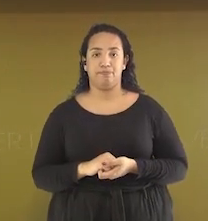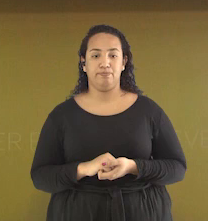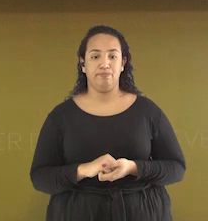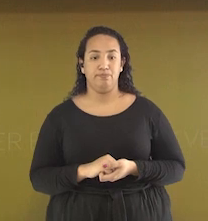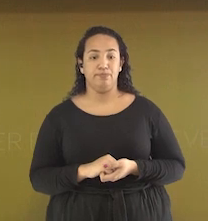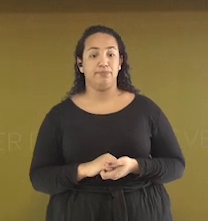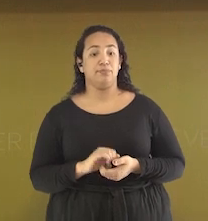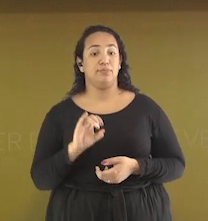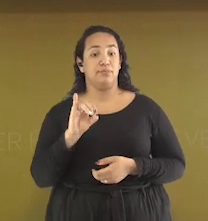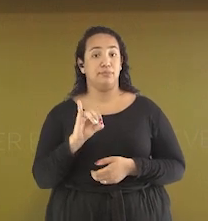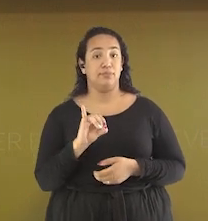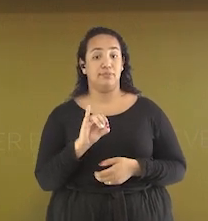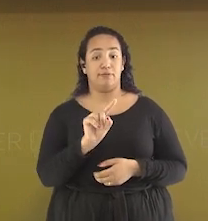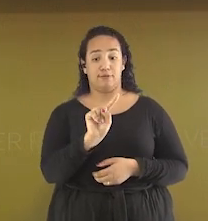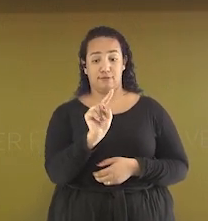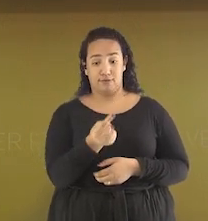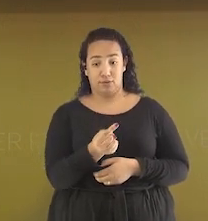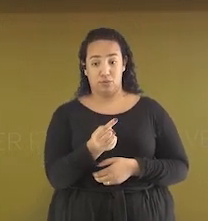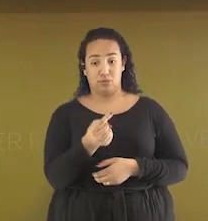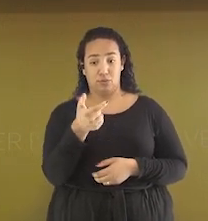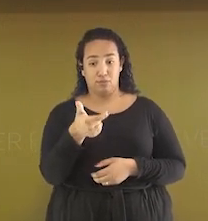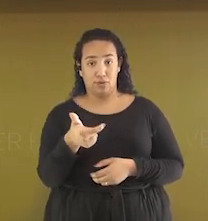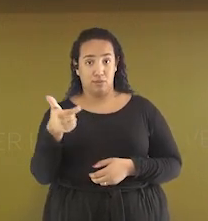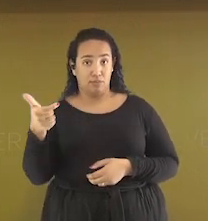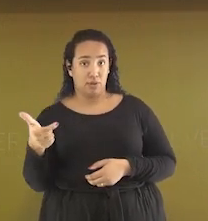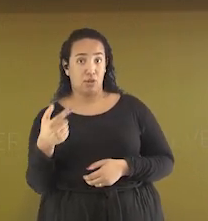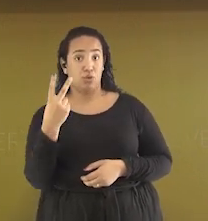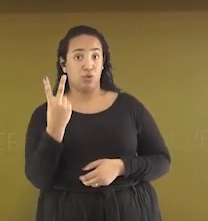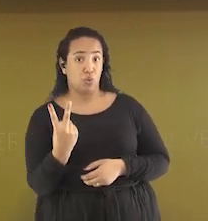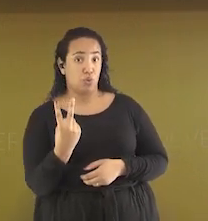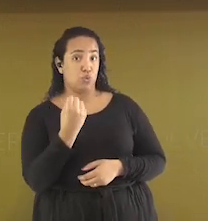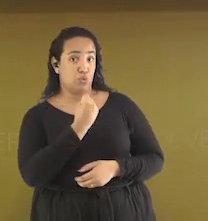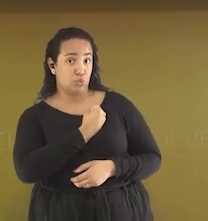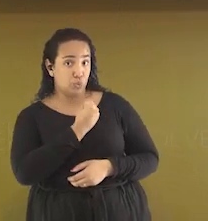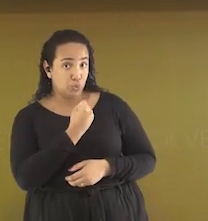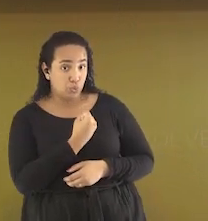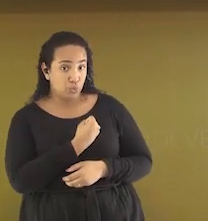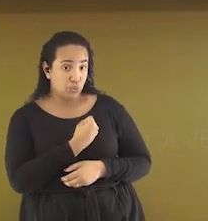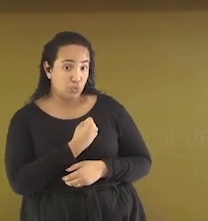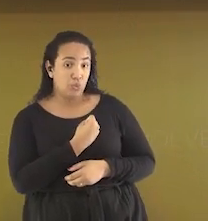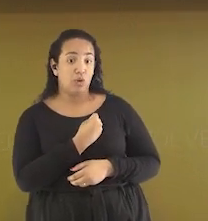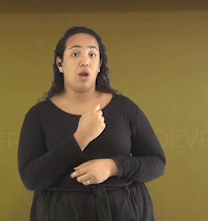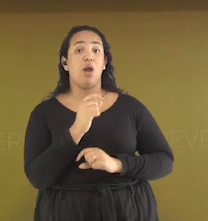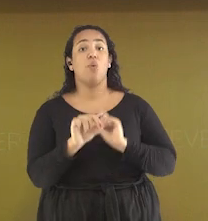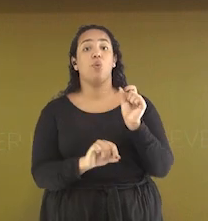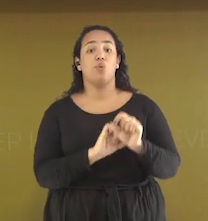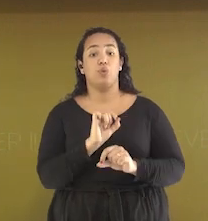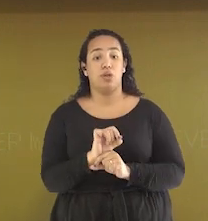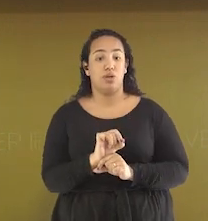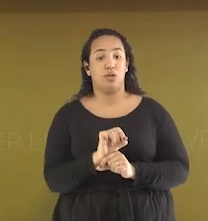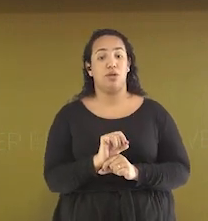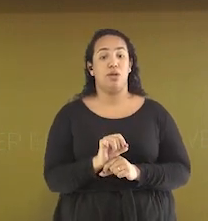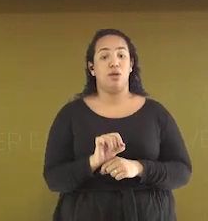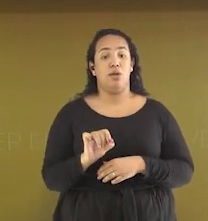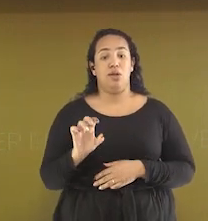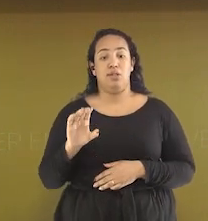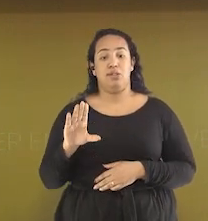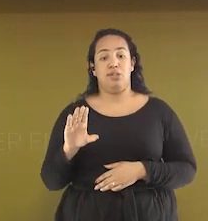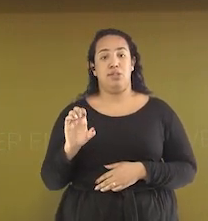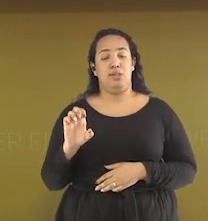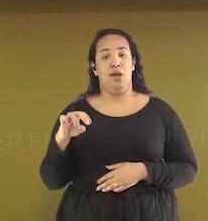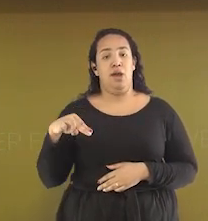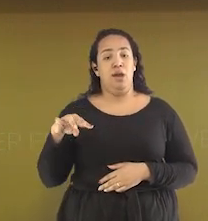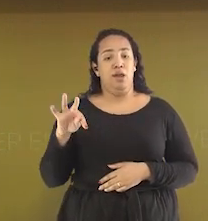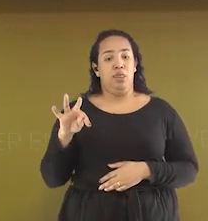Quando há dois números depois da vírgula, ou dois algarismos depois da vírgula, a parte